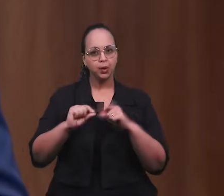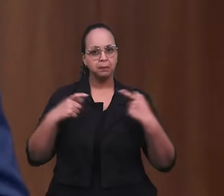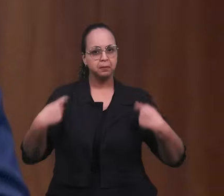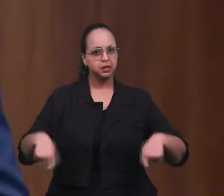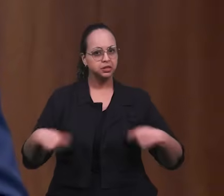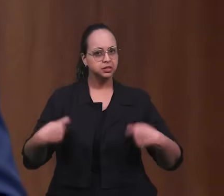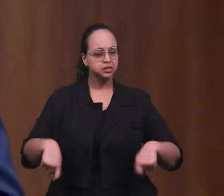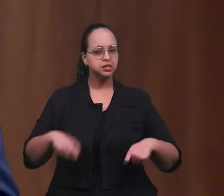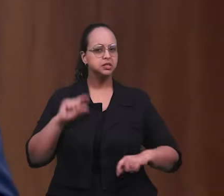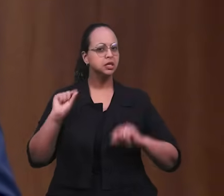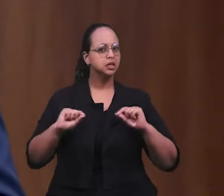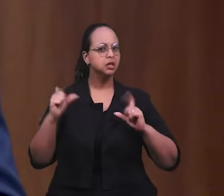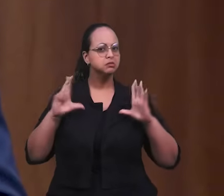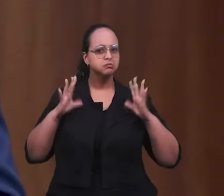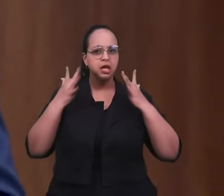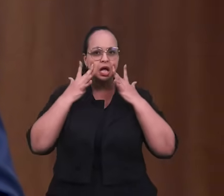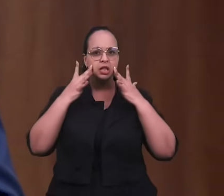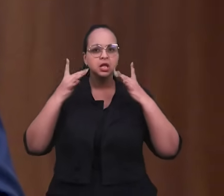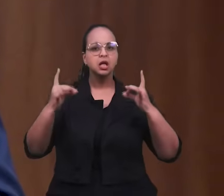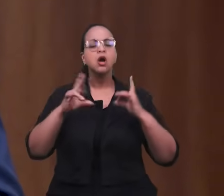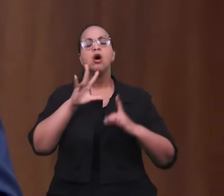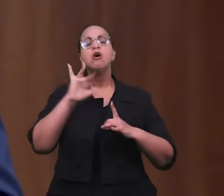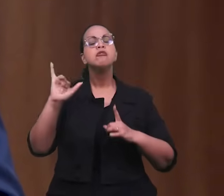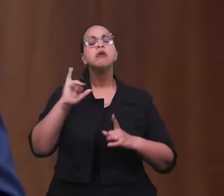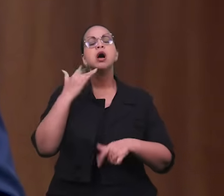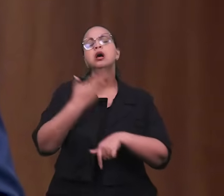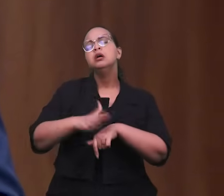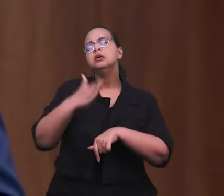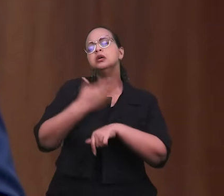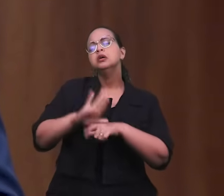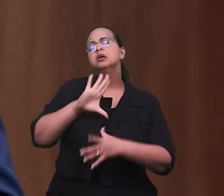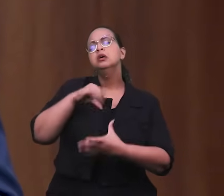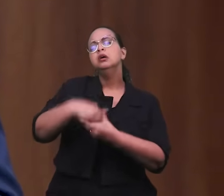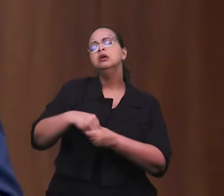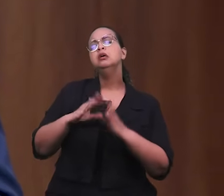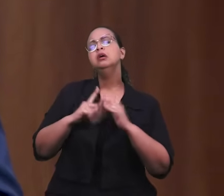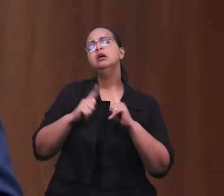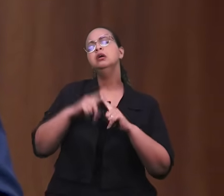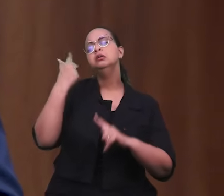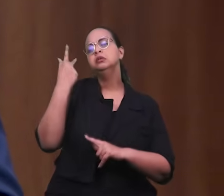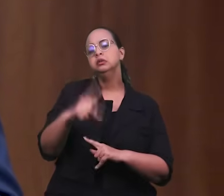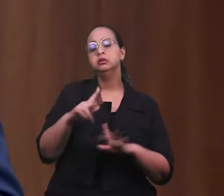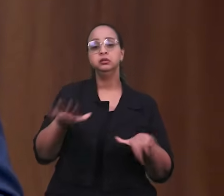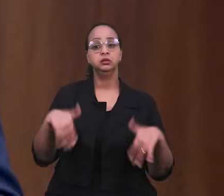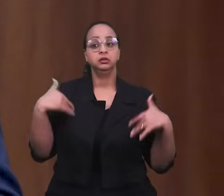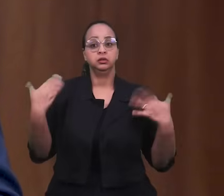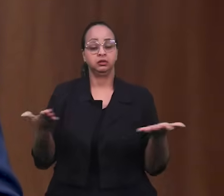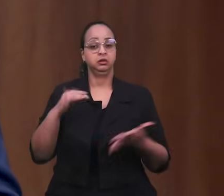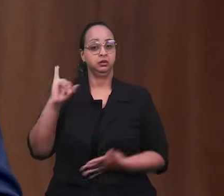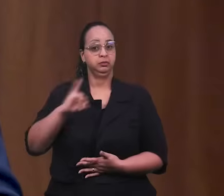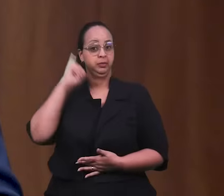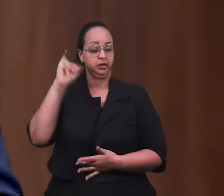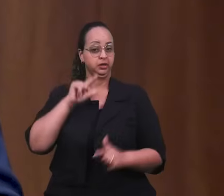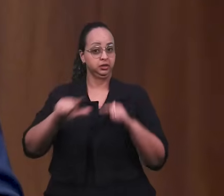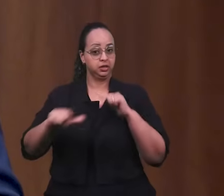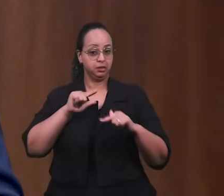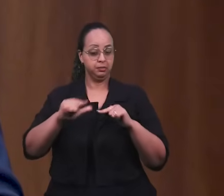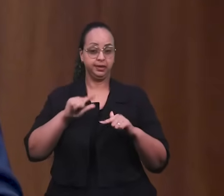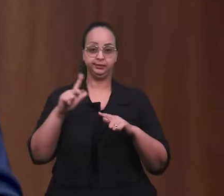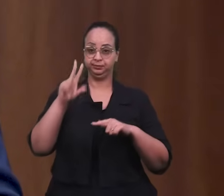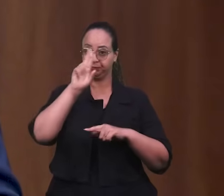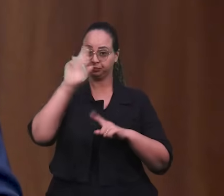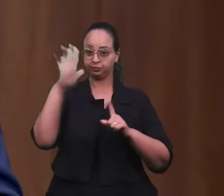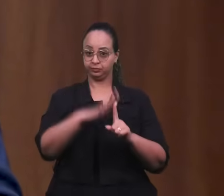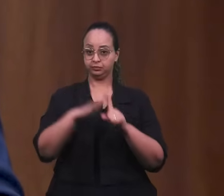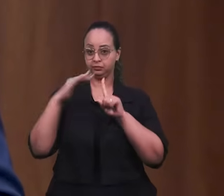diácono ele precisa estar atento, o que ele vai fazer dentro das suas igrejas, qual a importância do seu trabalho, do